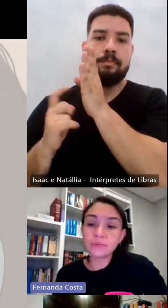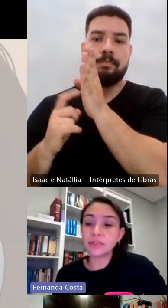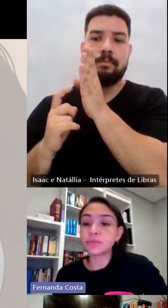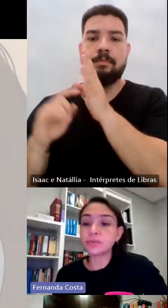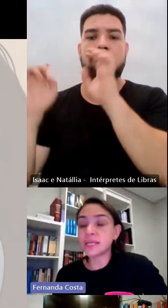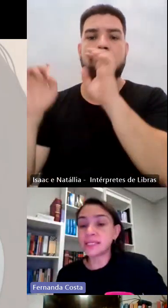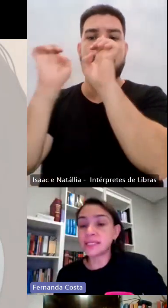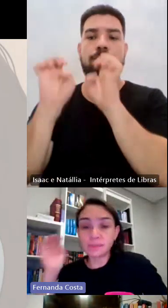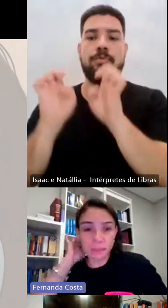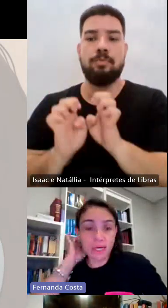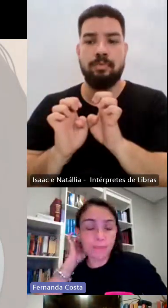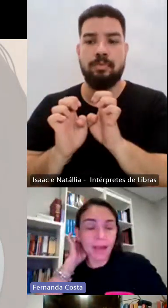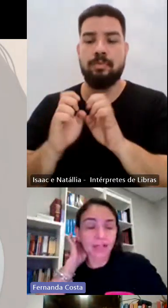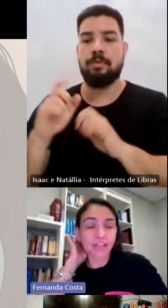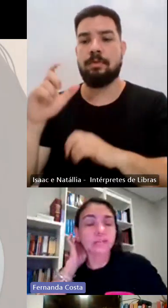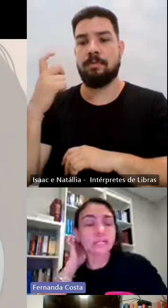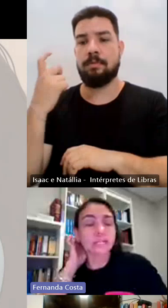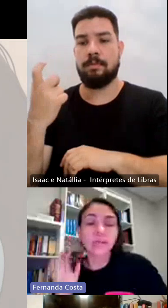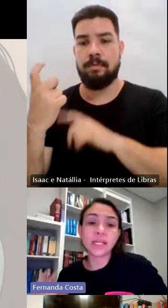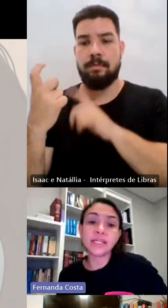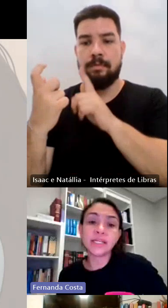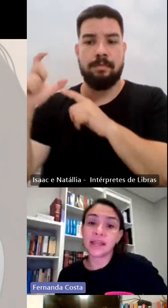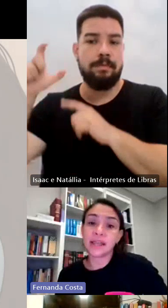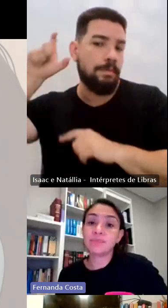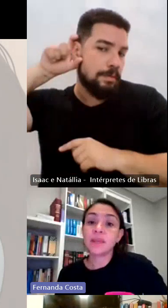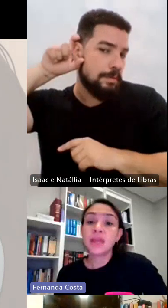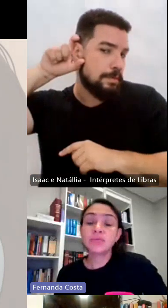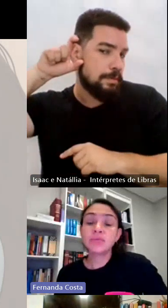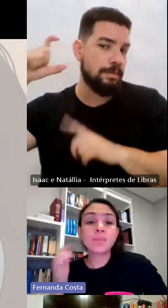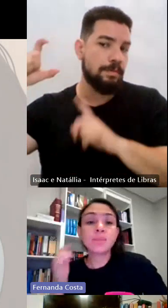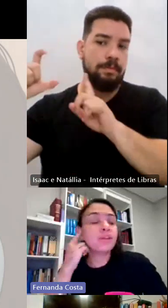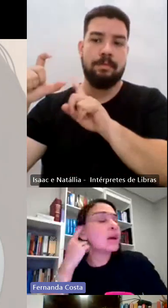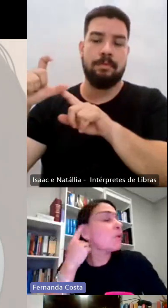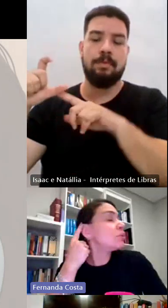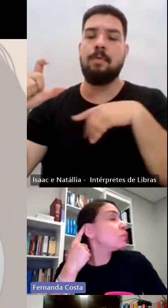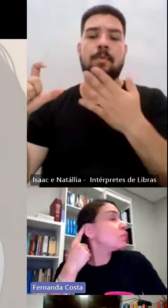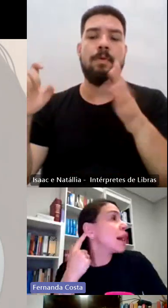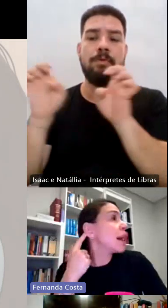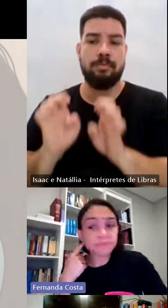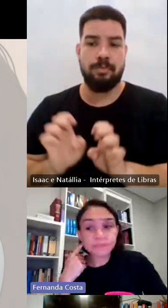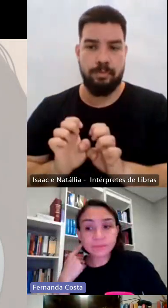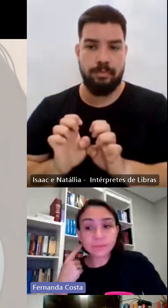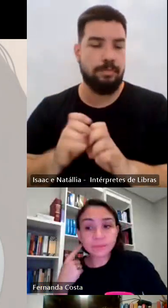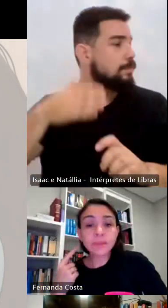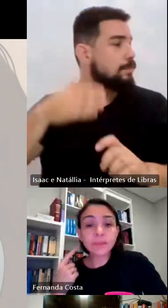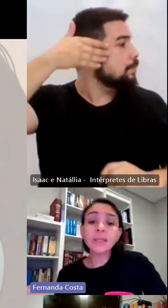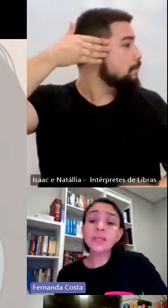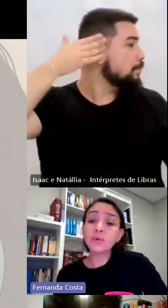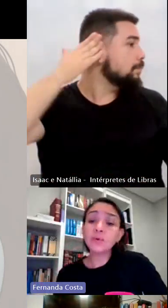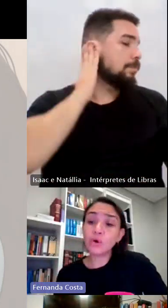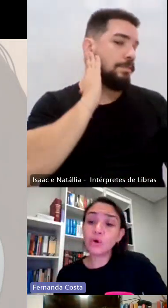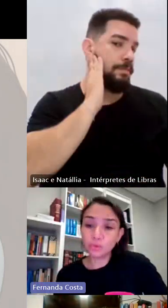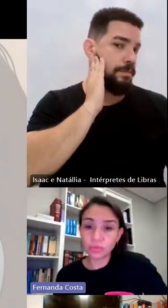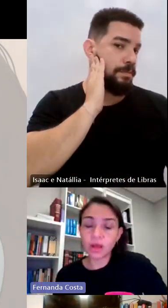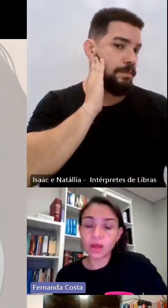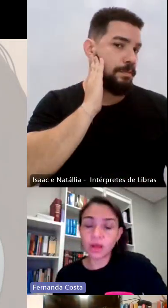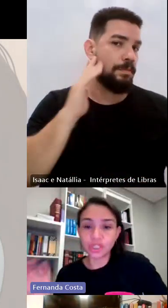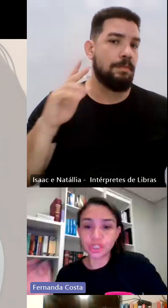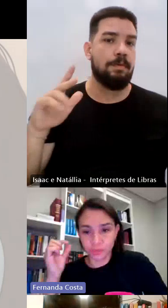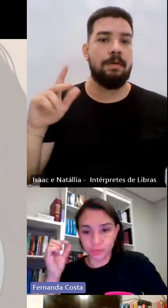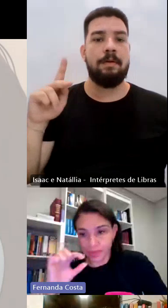estrutura dentro dessa primeira parte, dentro dessa orelha externa? Eu tenho o pavilhão auricular e o